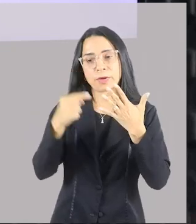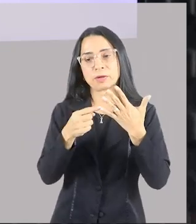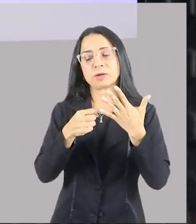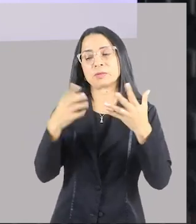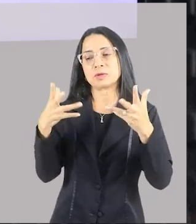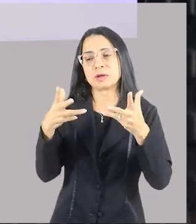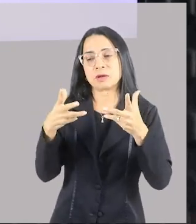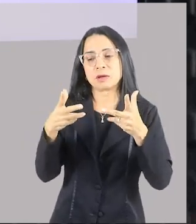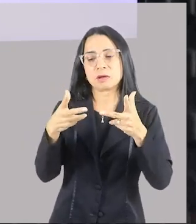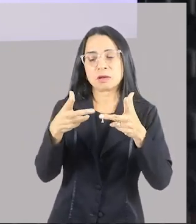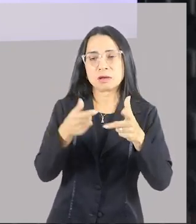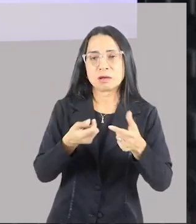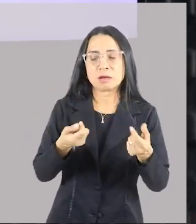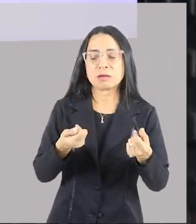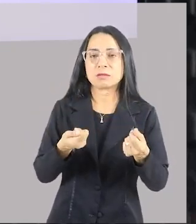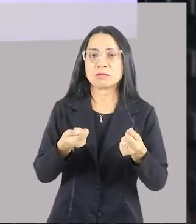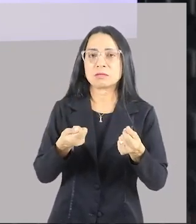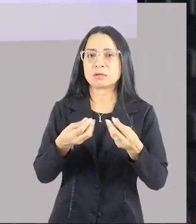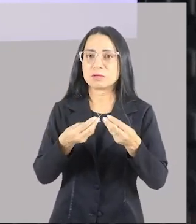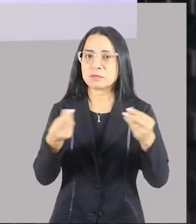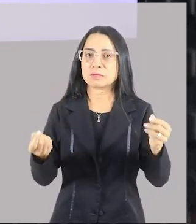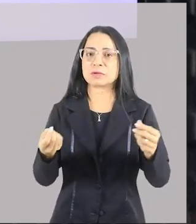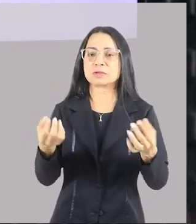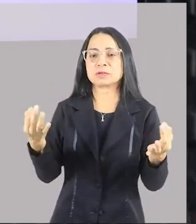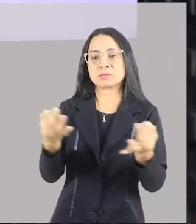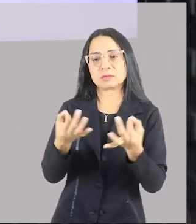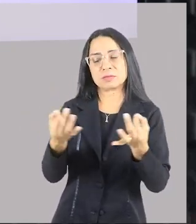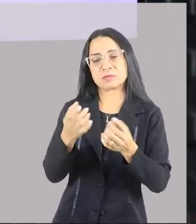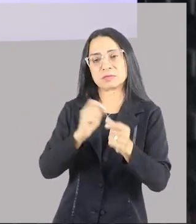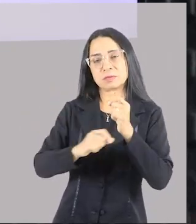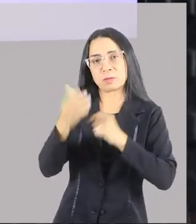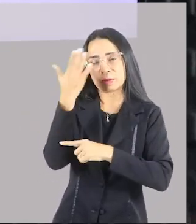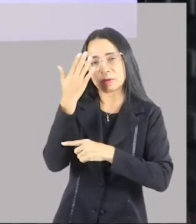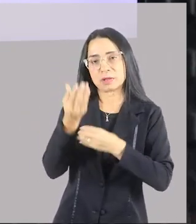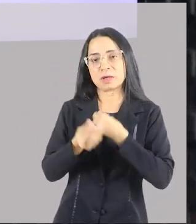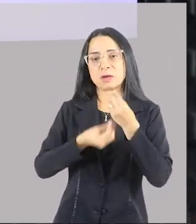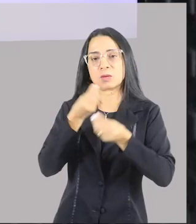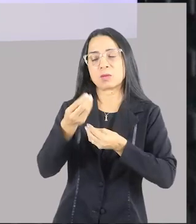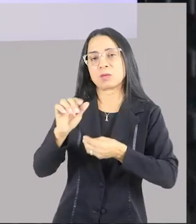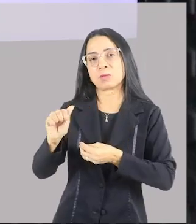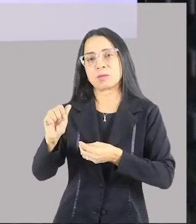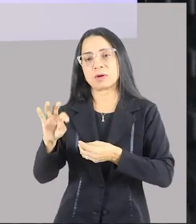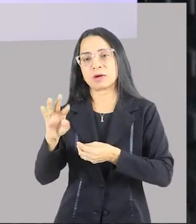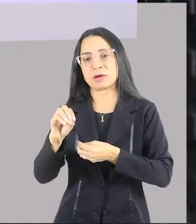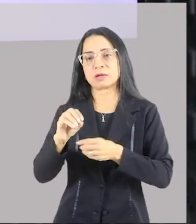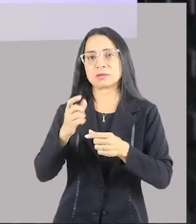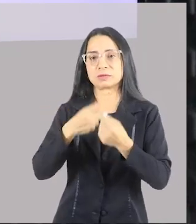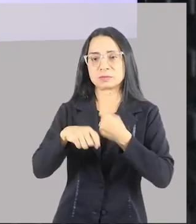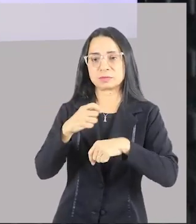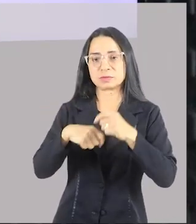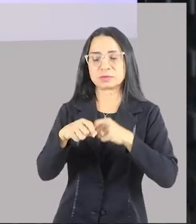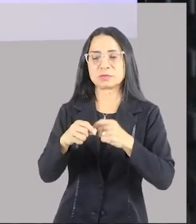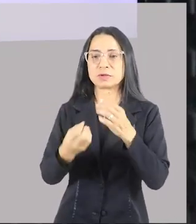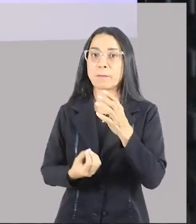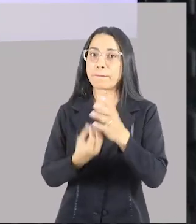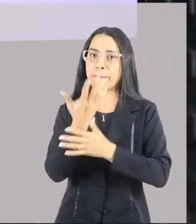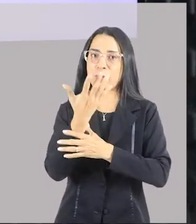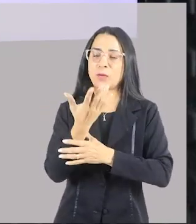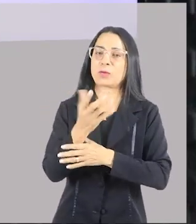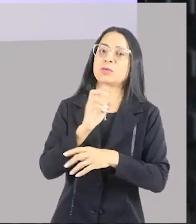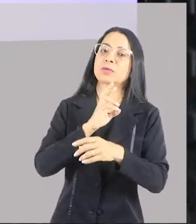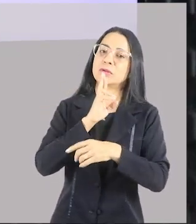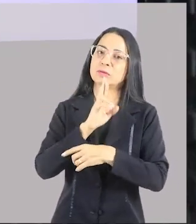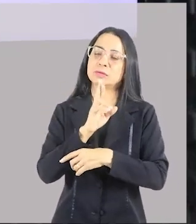eficácia, da perfeição, para entender como esse ato administrativo vai ou não produzir os seus efeitos, se ele for